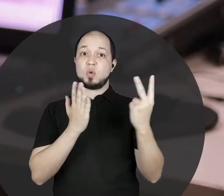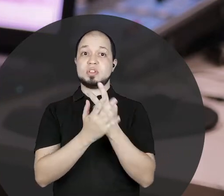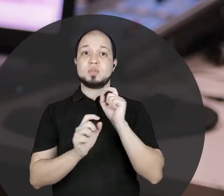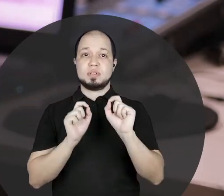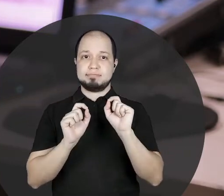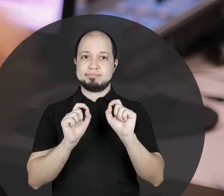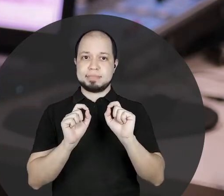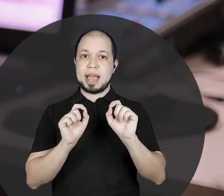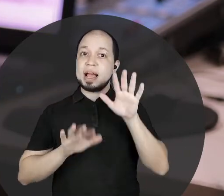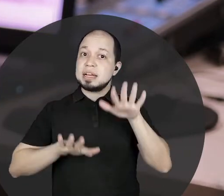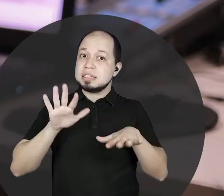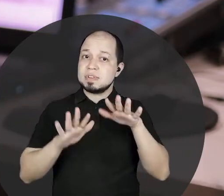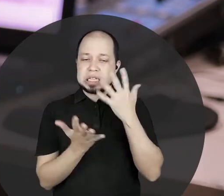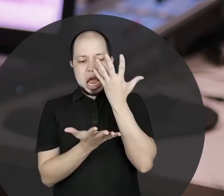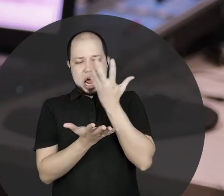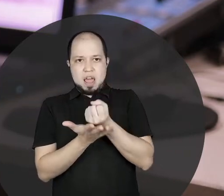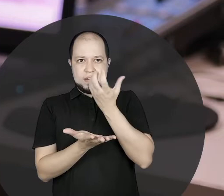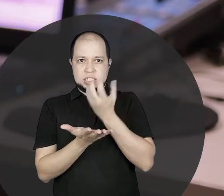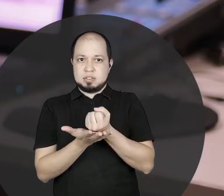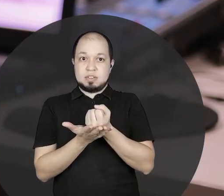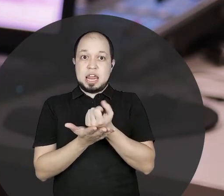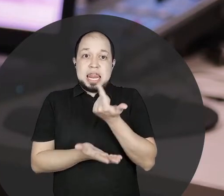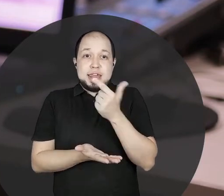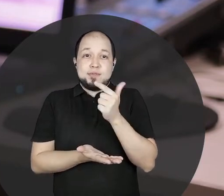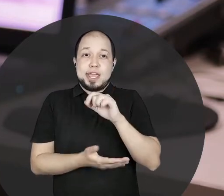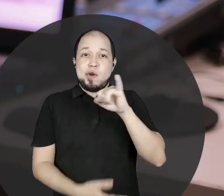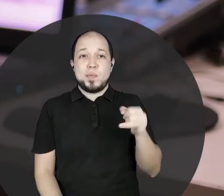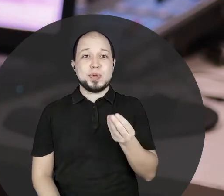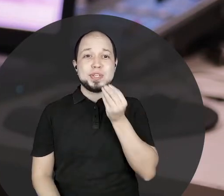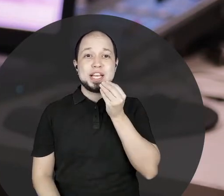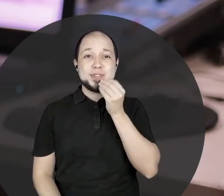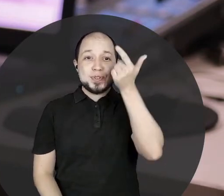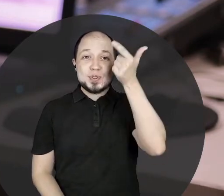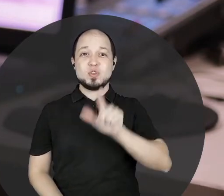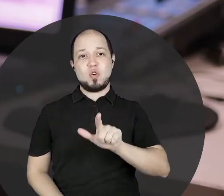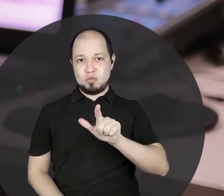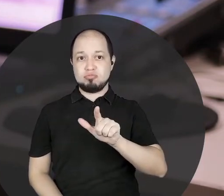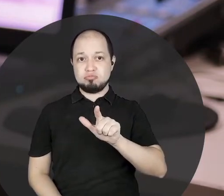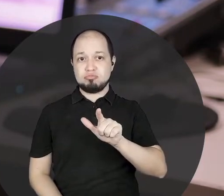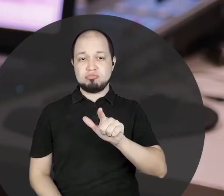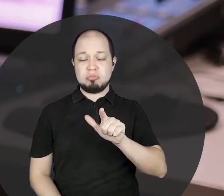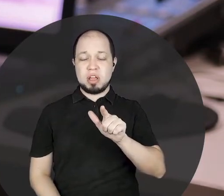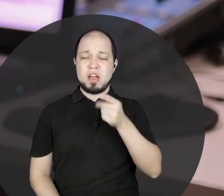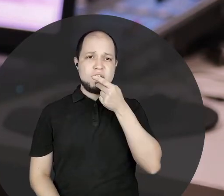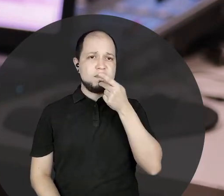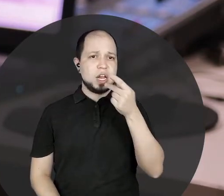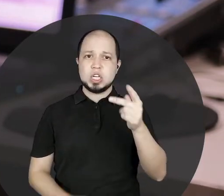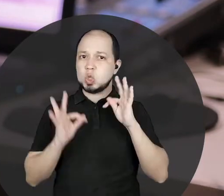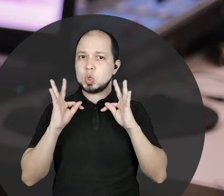Às vezes acontece da gente fazer uma gravação e não ter mais a oportunidade de gravar de novo, né? Isso é muito dito em todos os vídeos